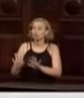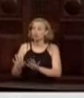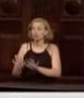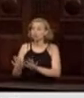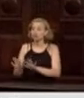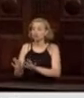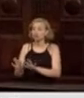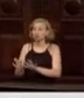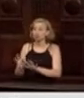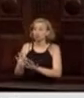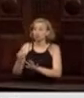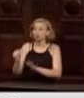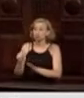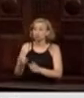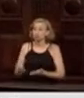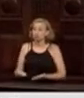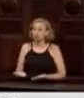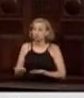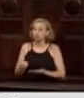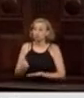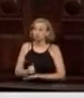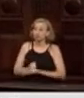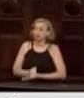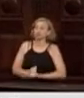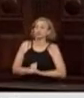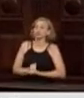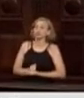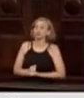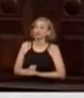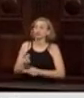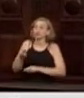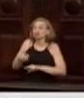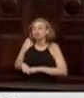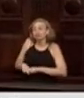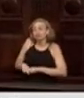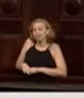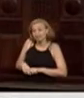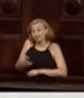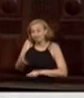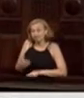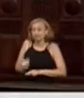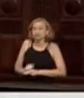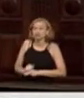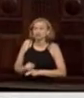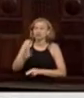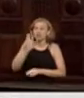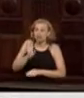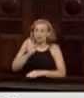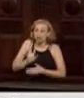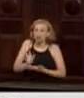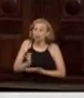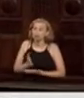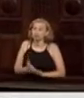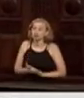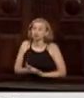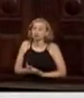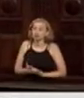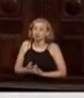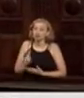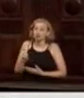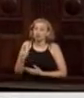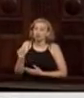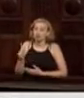é absolutamente inaceitável, porque é ilegal, porque tenta burlar a regra constitucional que define que essa vaga